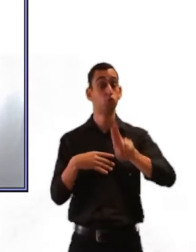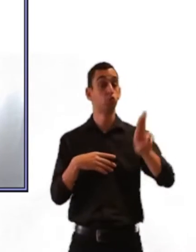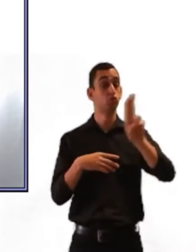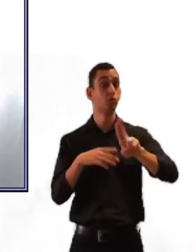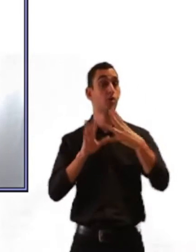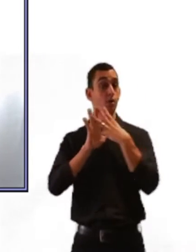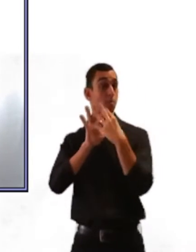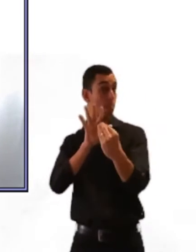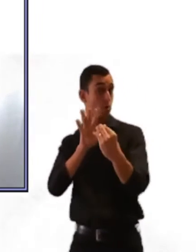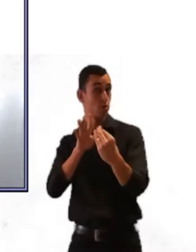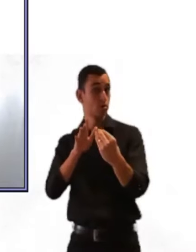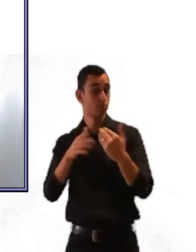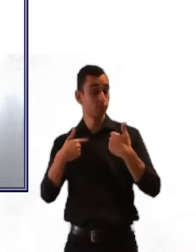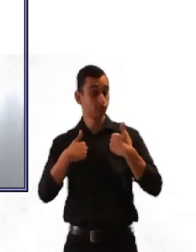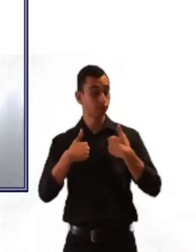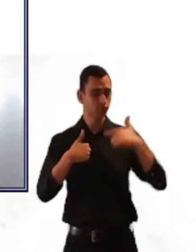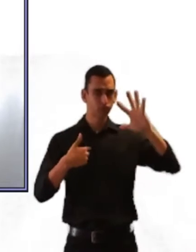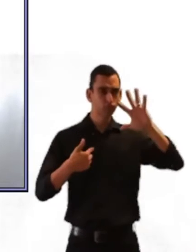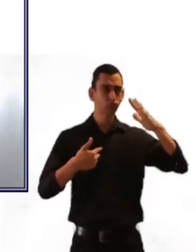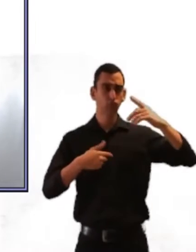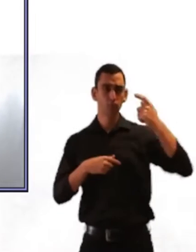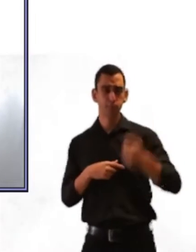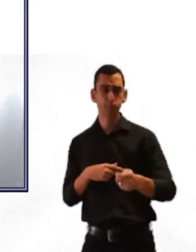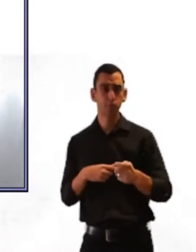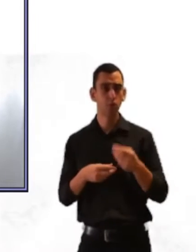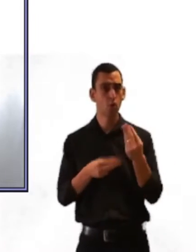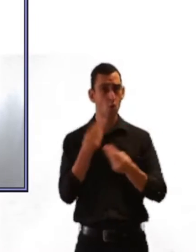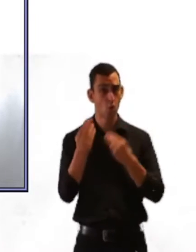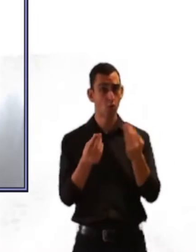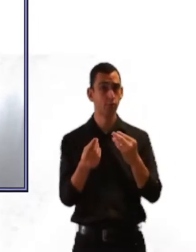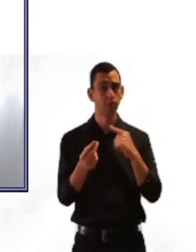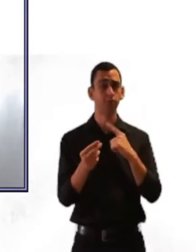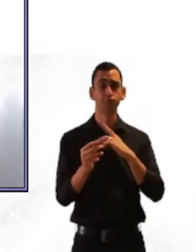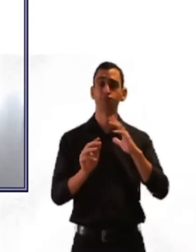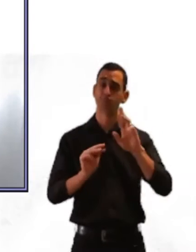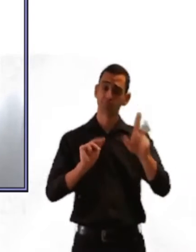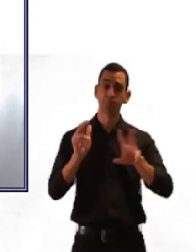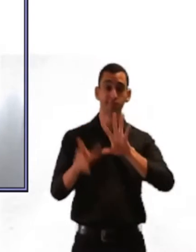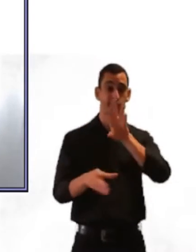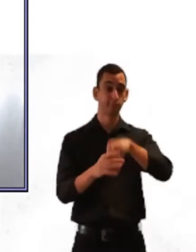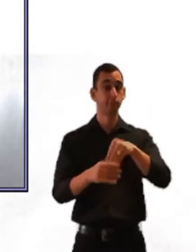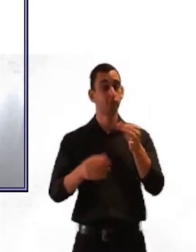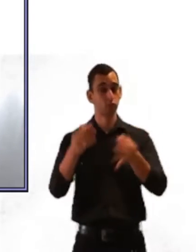para proferir uma decisão e se utilizando de um modelo de comportamento judicial.